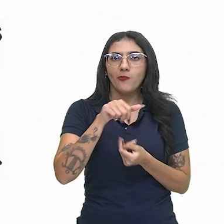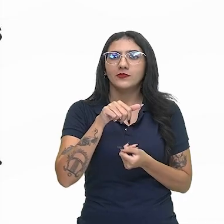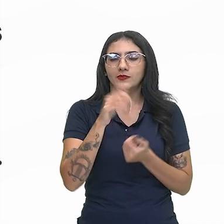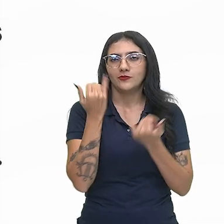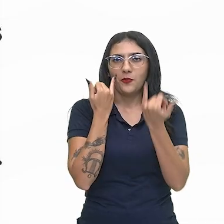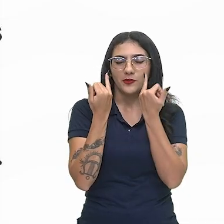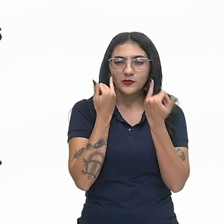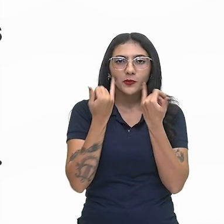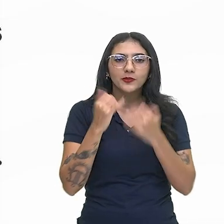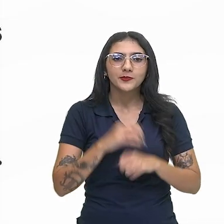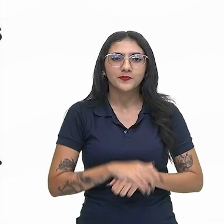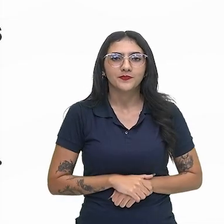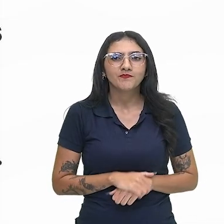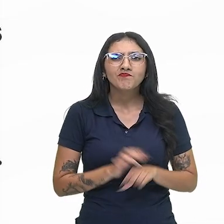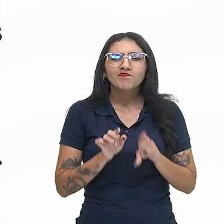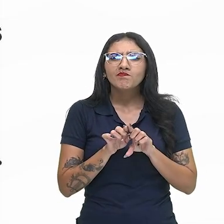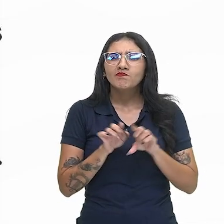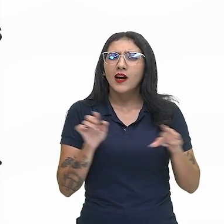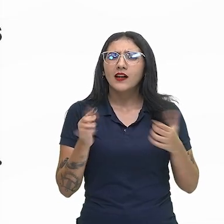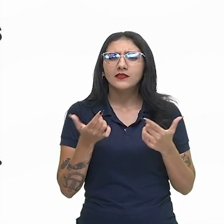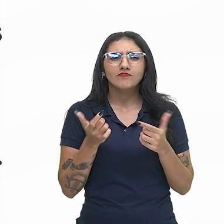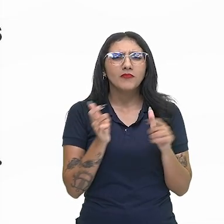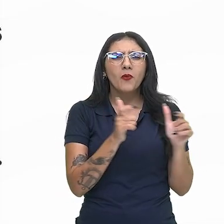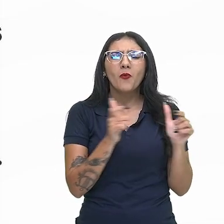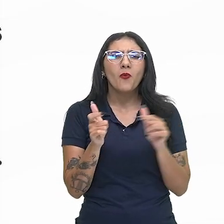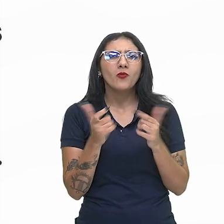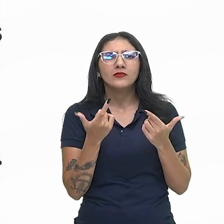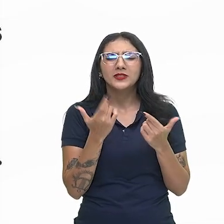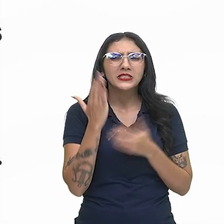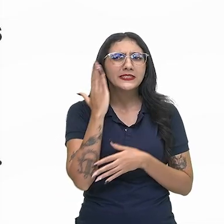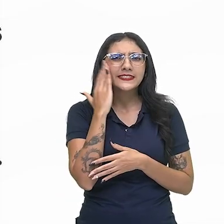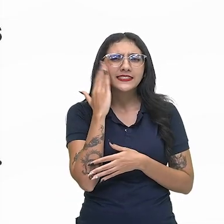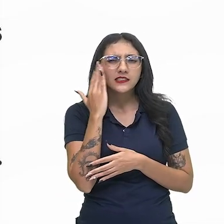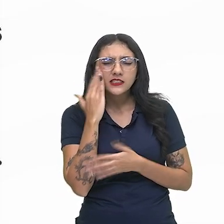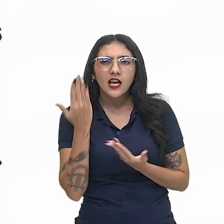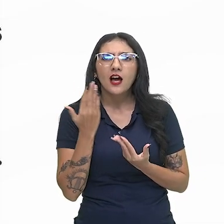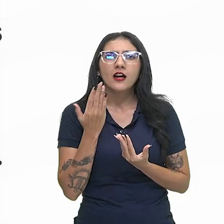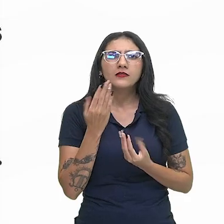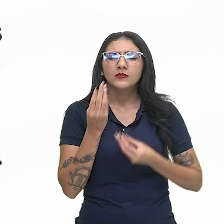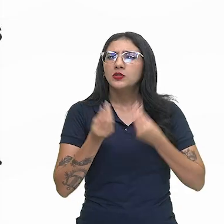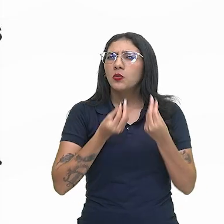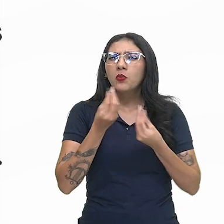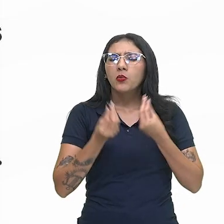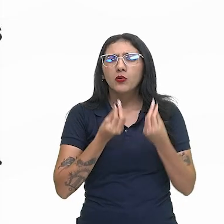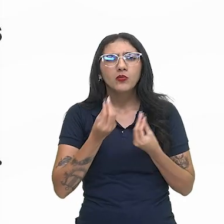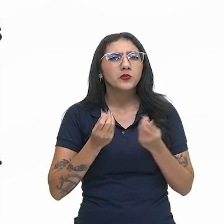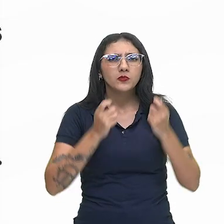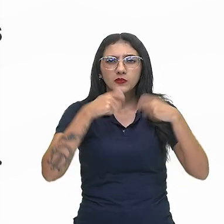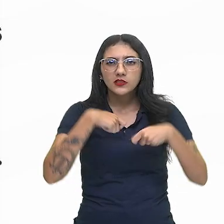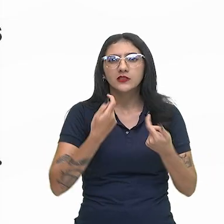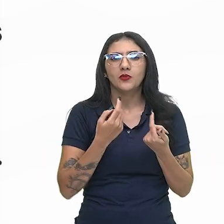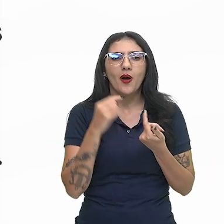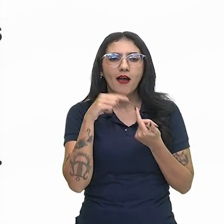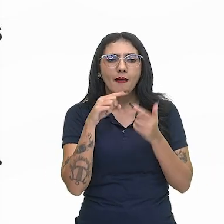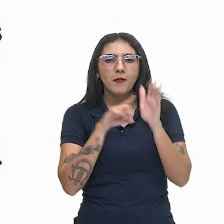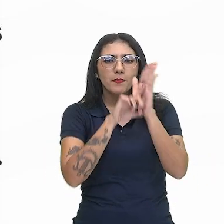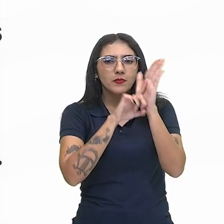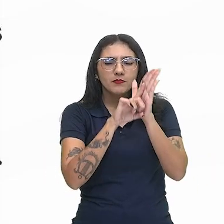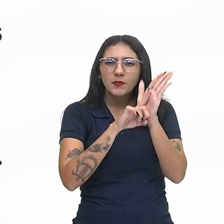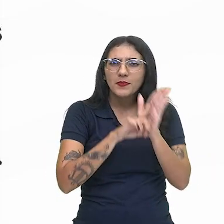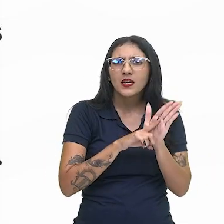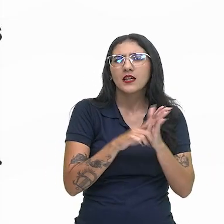professor, onde é que eu vejo, quando eu for pesquisar, como é que eu posso fazer essa pesquisa, fazer